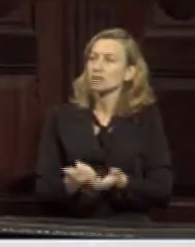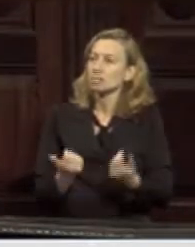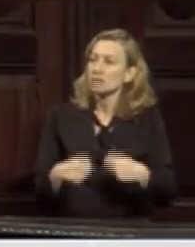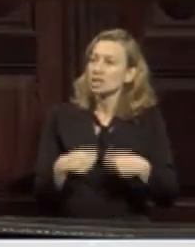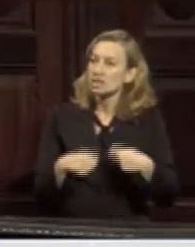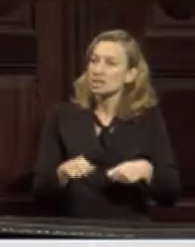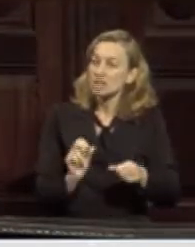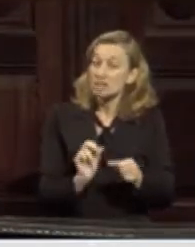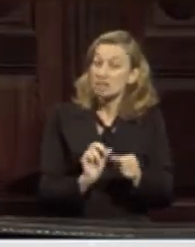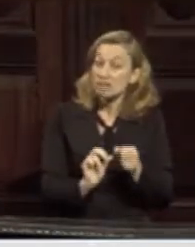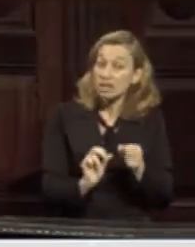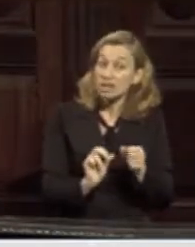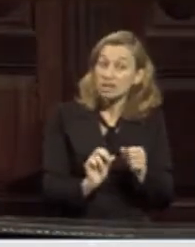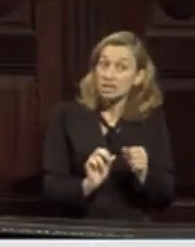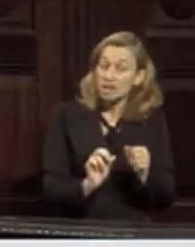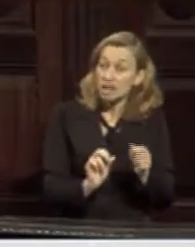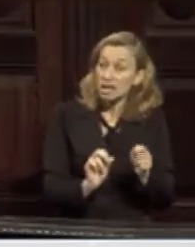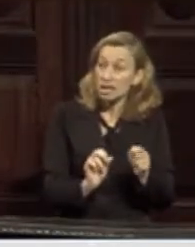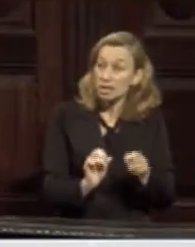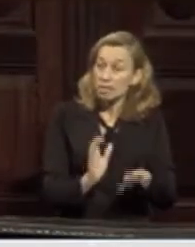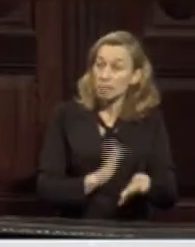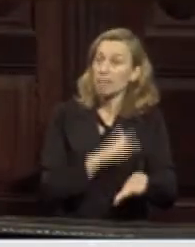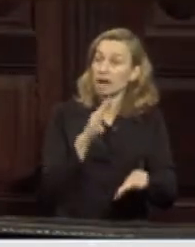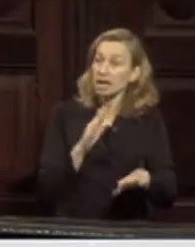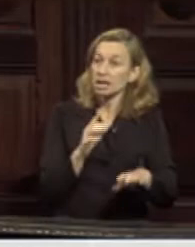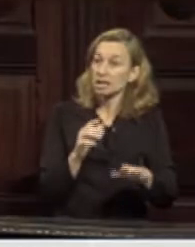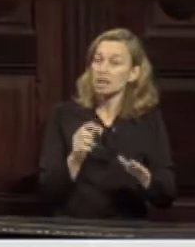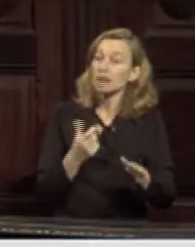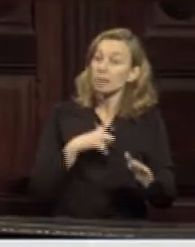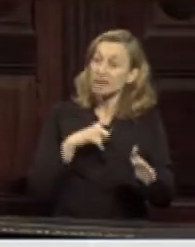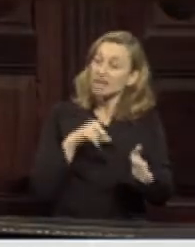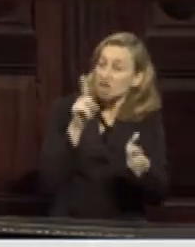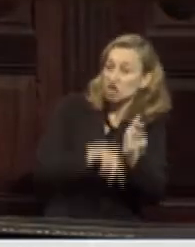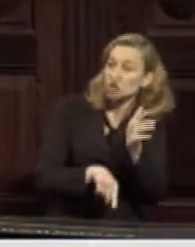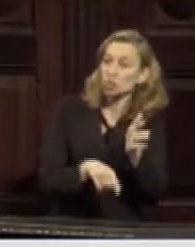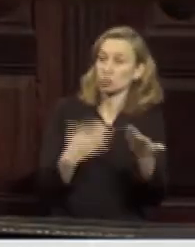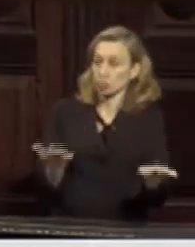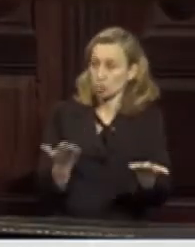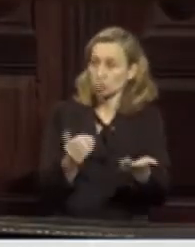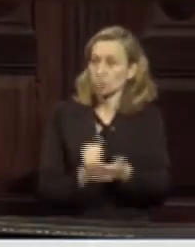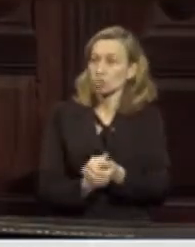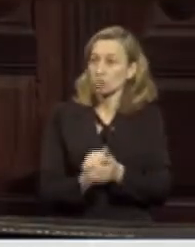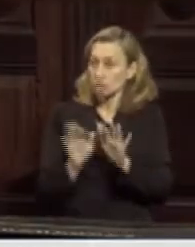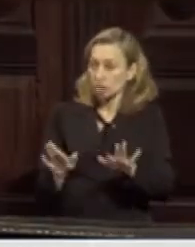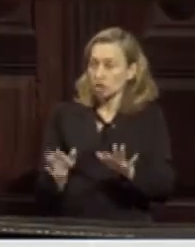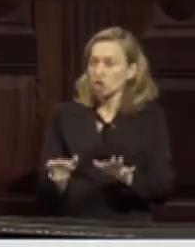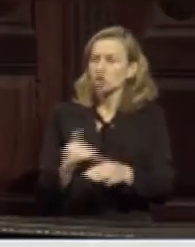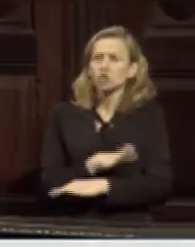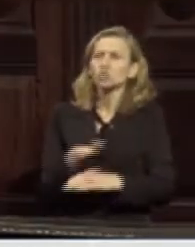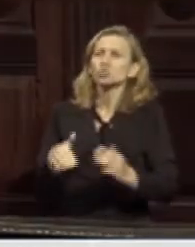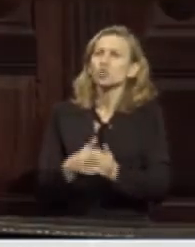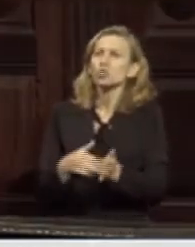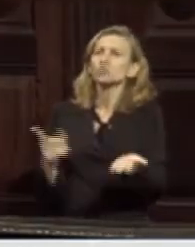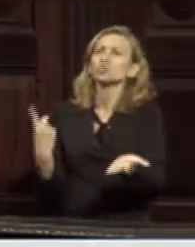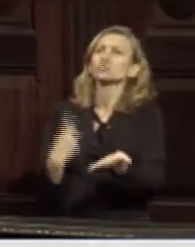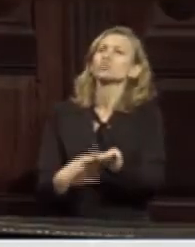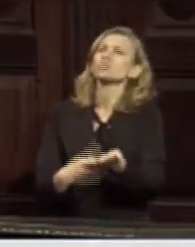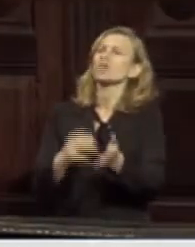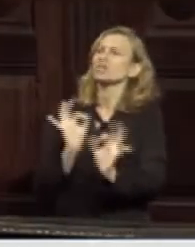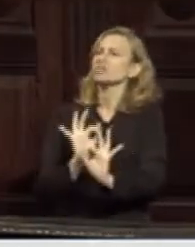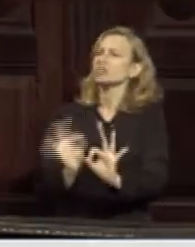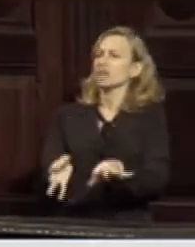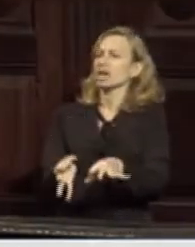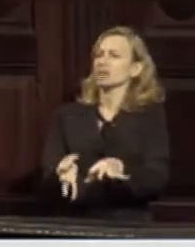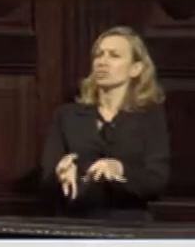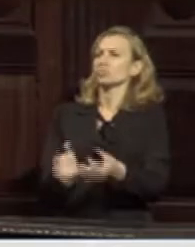anteriormente, acrescidos dos royalties com desconto nos 5 mil excedentes. Quanto a isso, estamos todos de acordo, por isso que o nosso